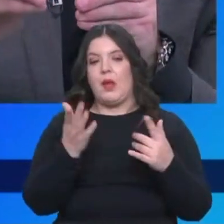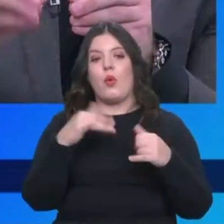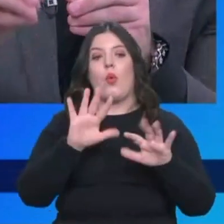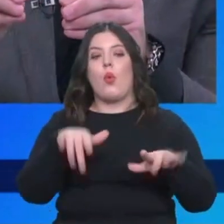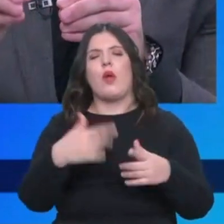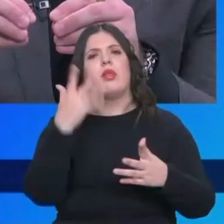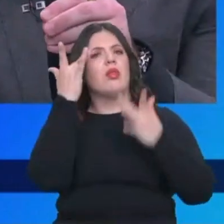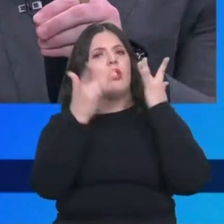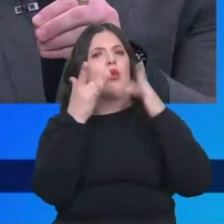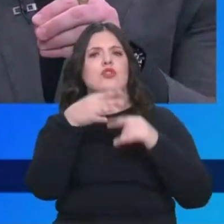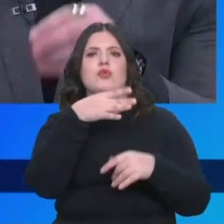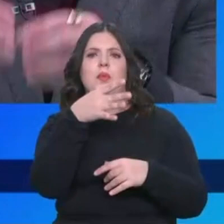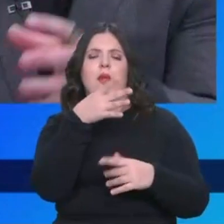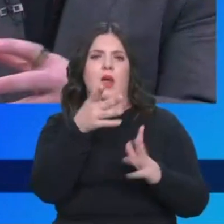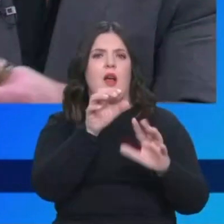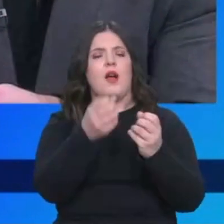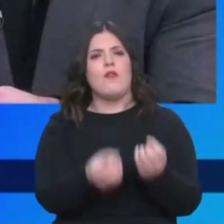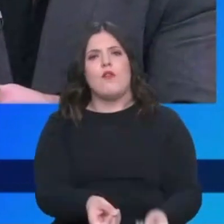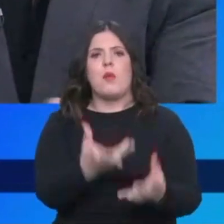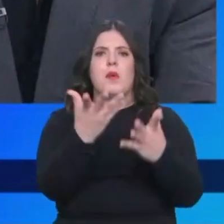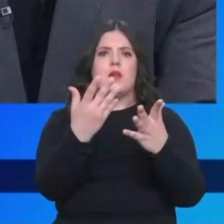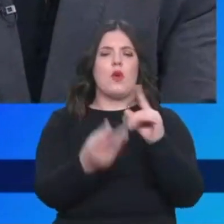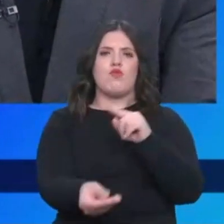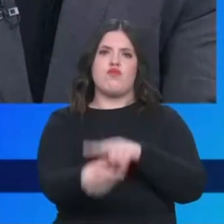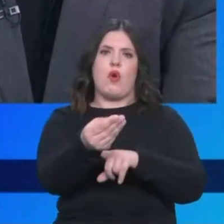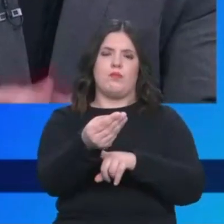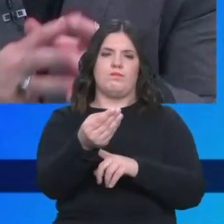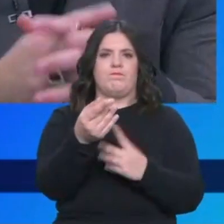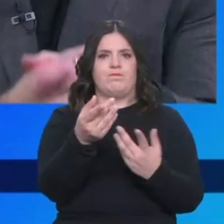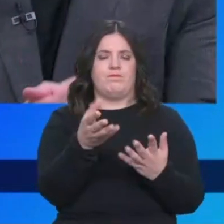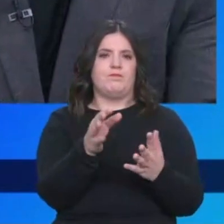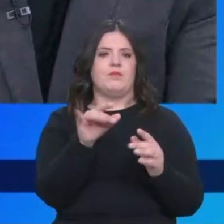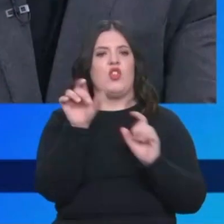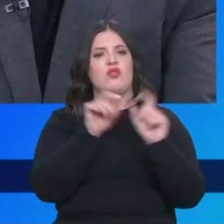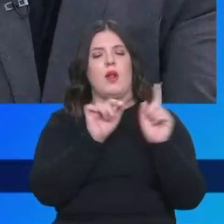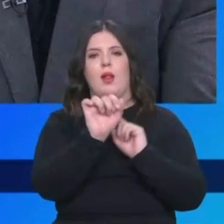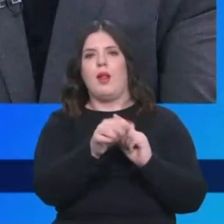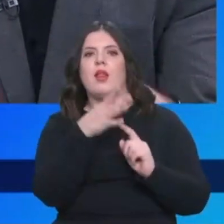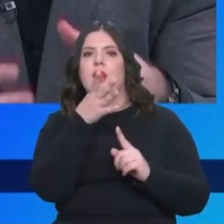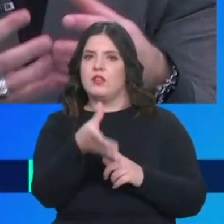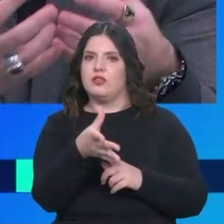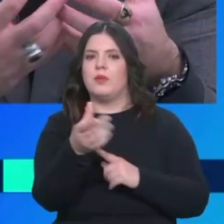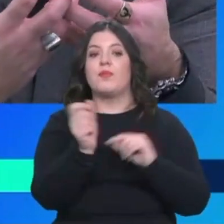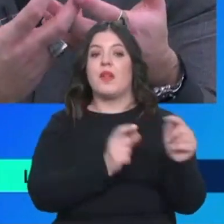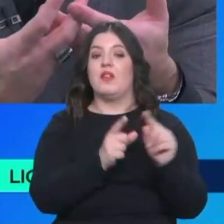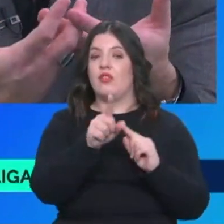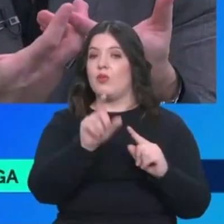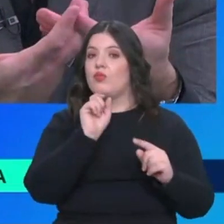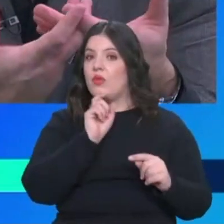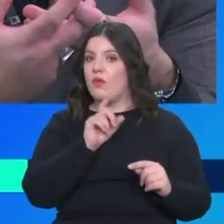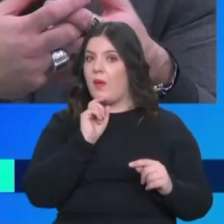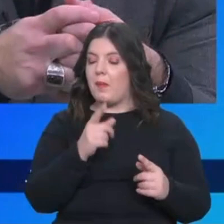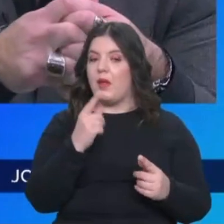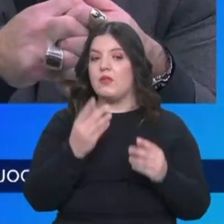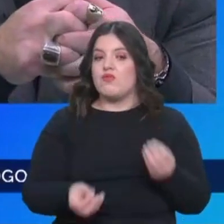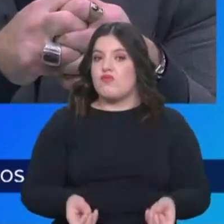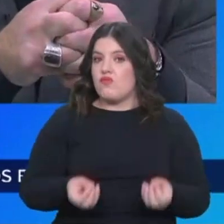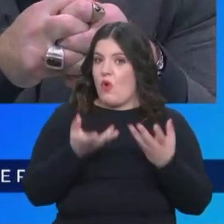as teorias que explicam a formação, a origem deste tipo de estrelas, dizem-nos que esta estrela eventualmente terá